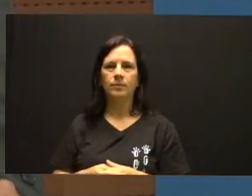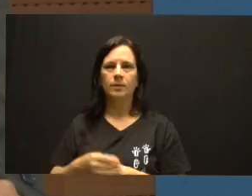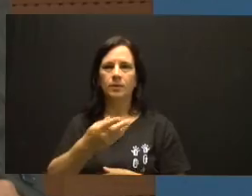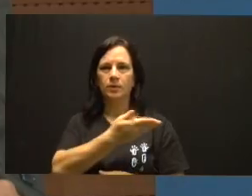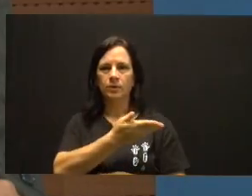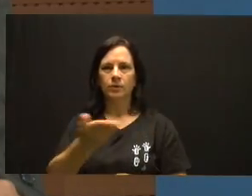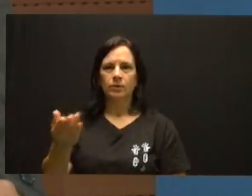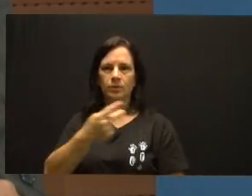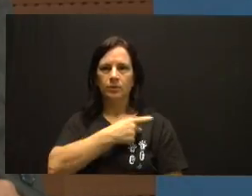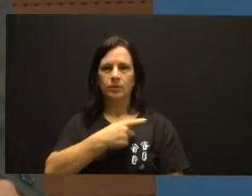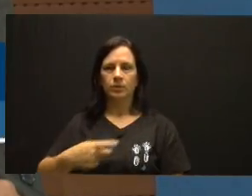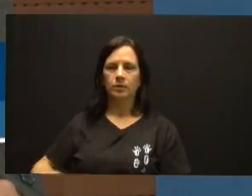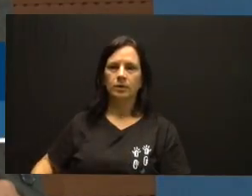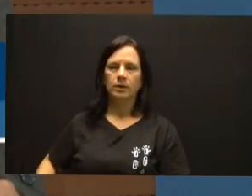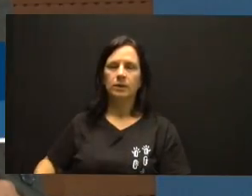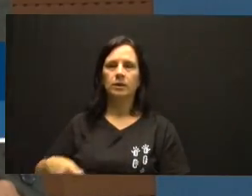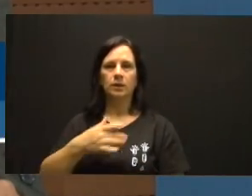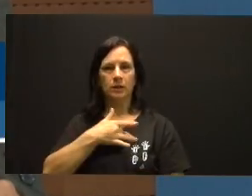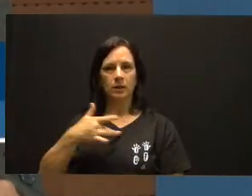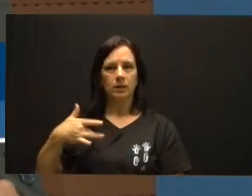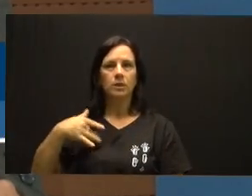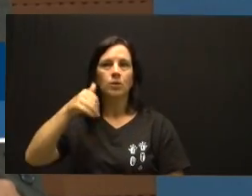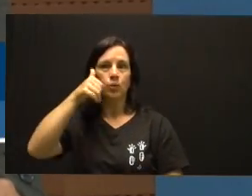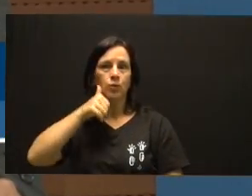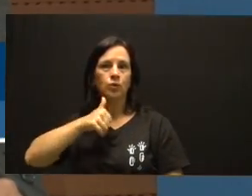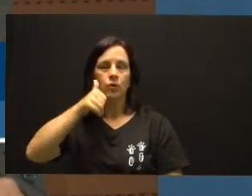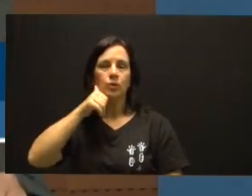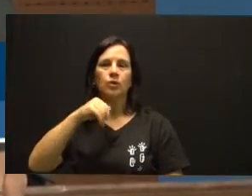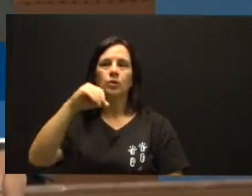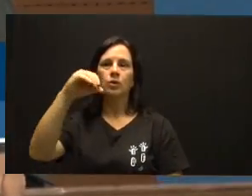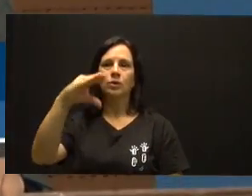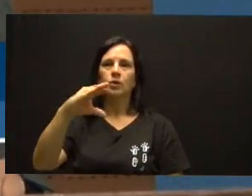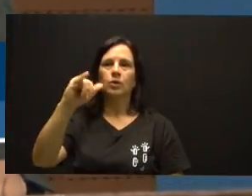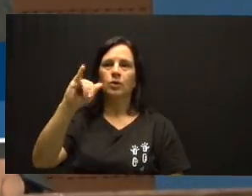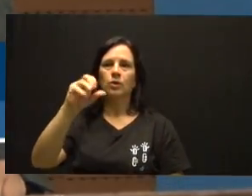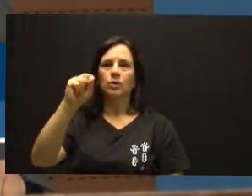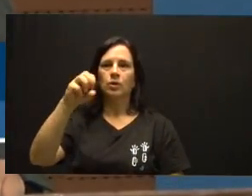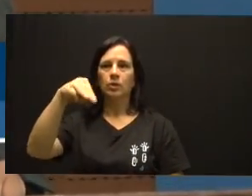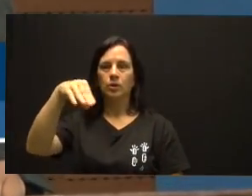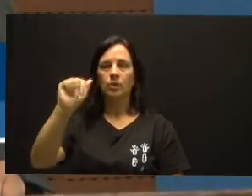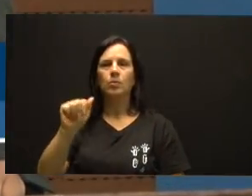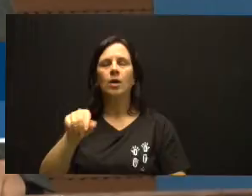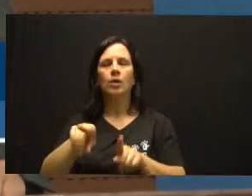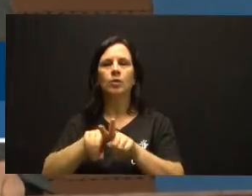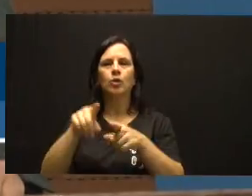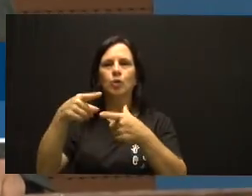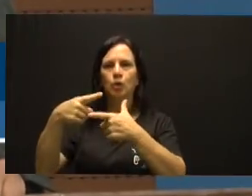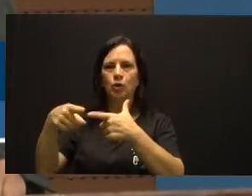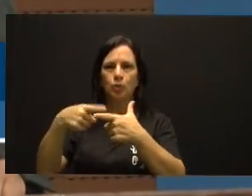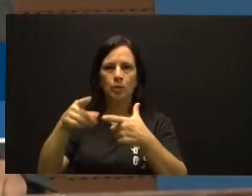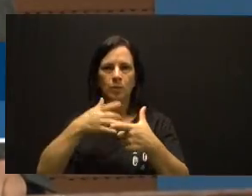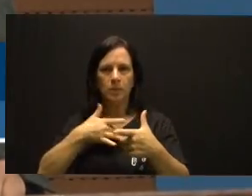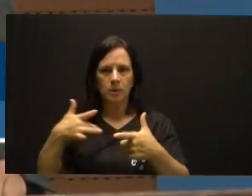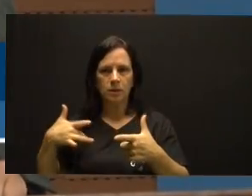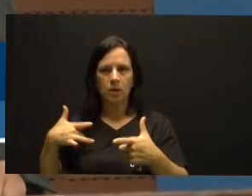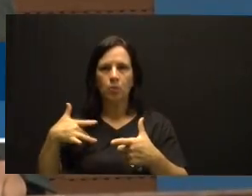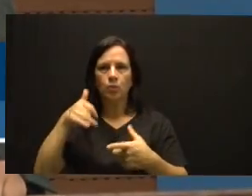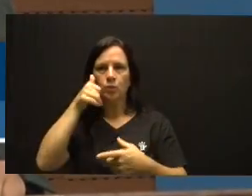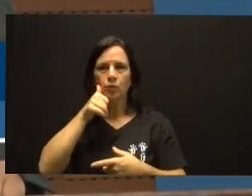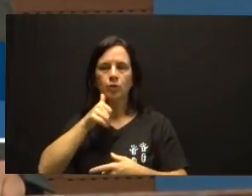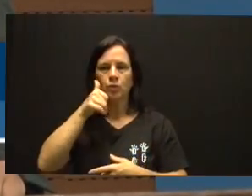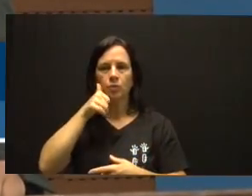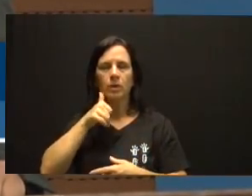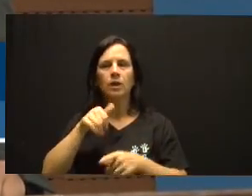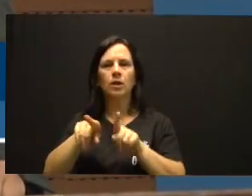considerando que o Serviço de Atenção Integral da Saúde da Mulher, SCAISME, é dedicado ao tratamento de problemas da saúde da mulher,